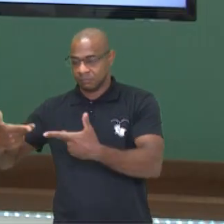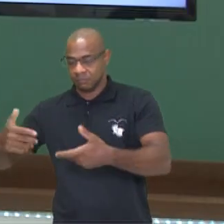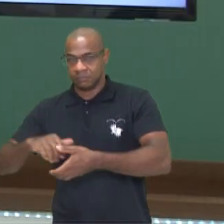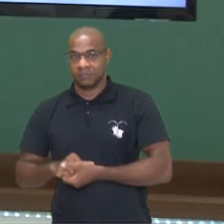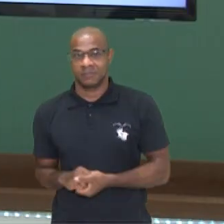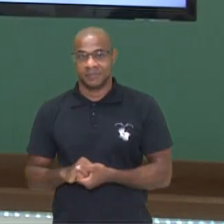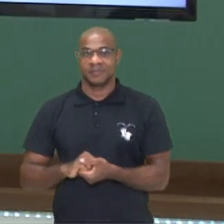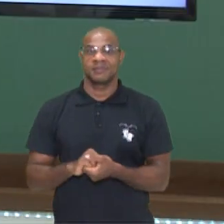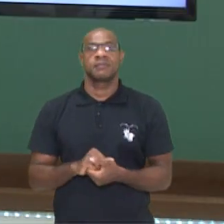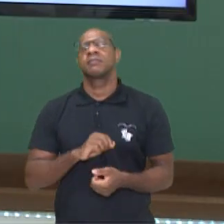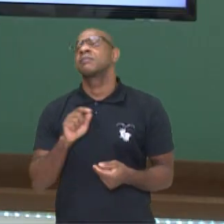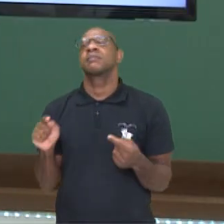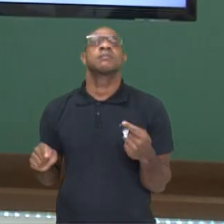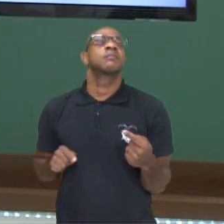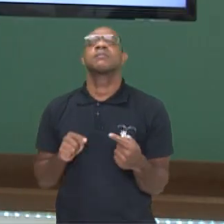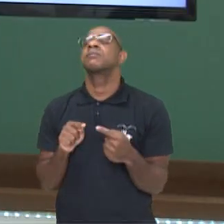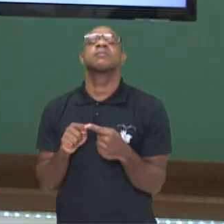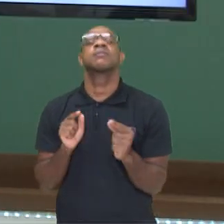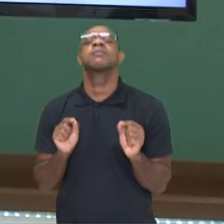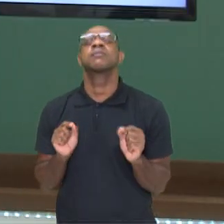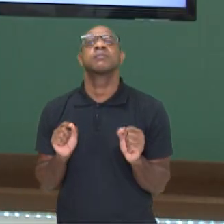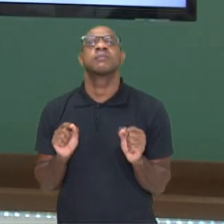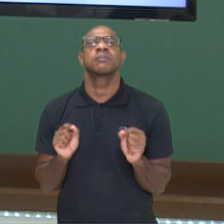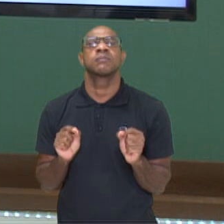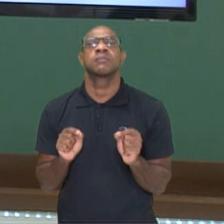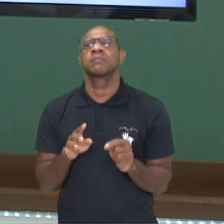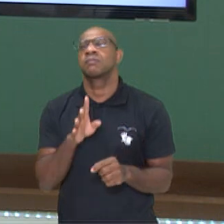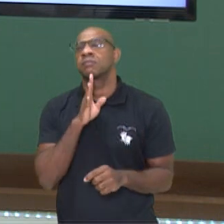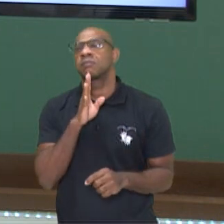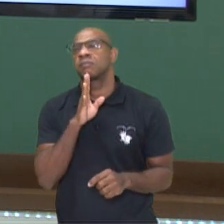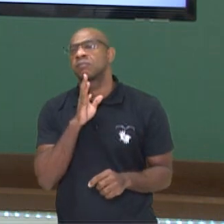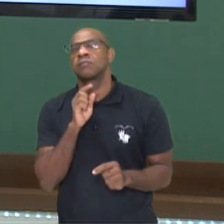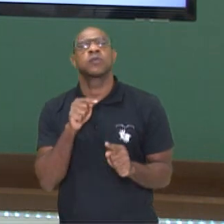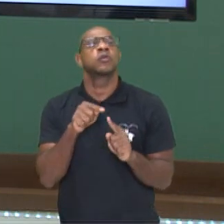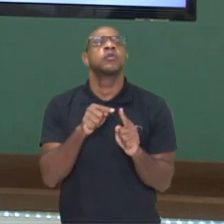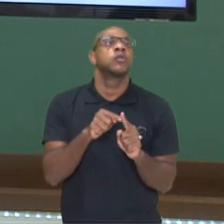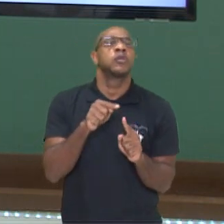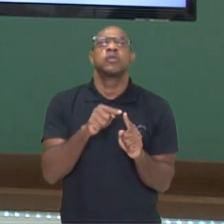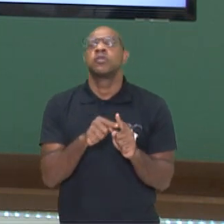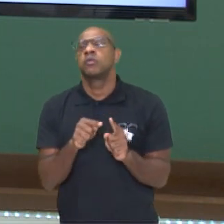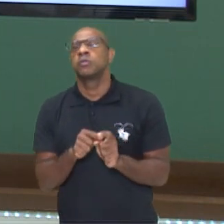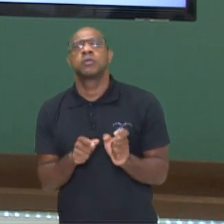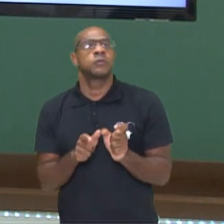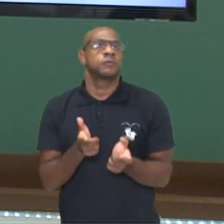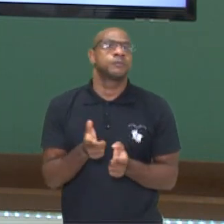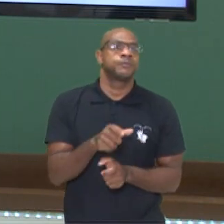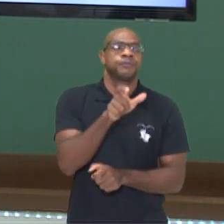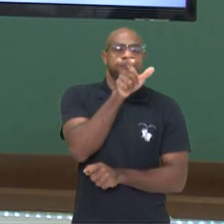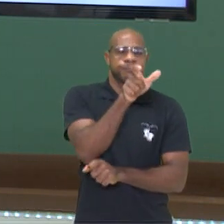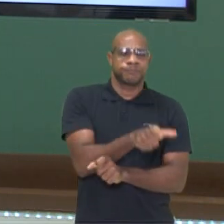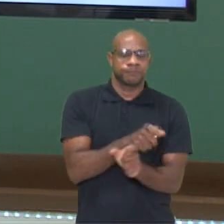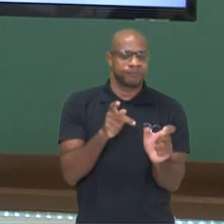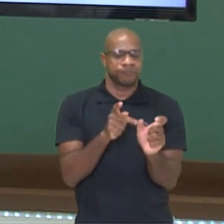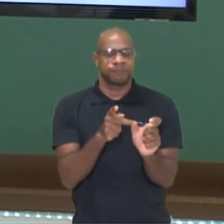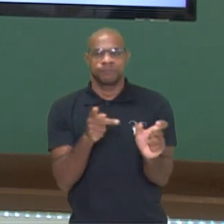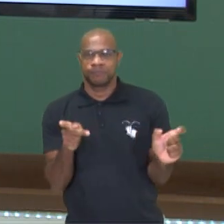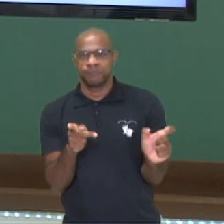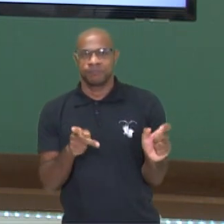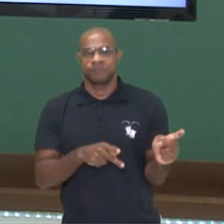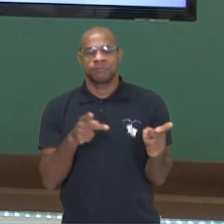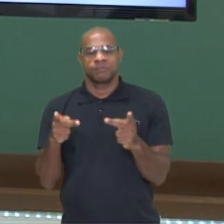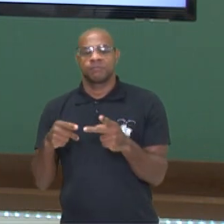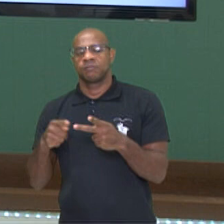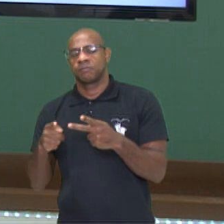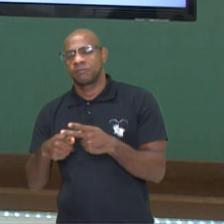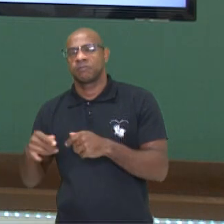Reconhecer os tipos de predicativos. Isso mesmo, vamos reconhecer cada tipo do sujeito e do objeto. Lembrando que